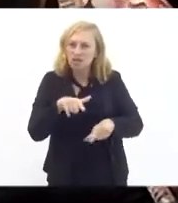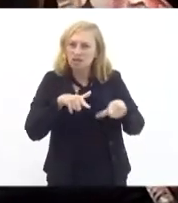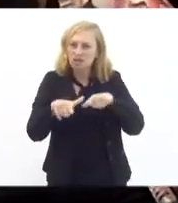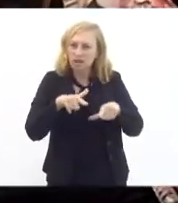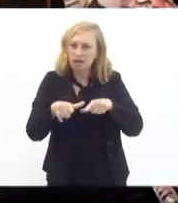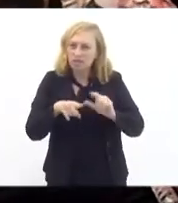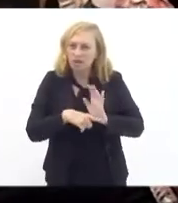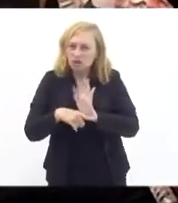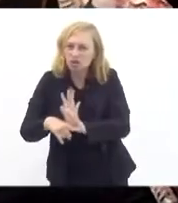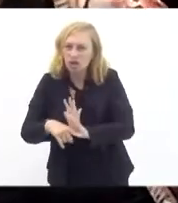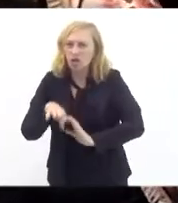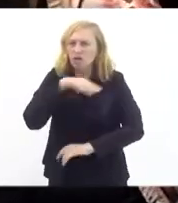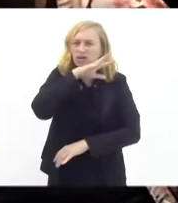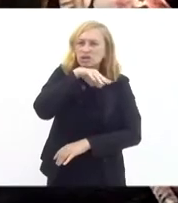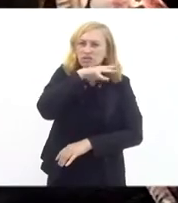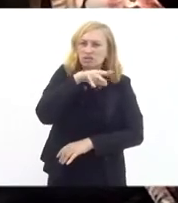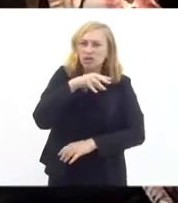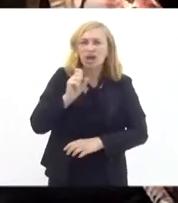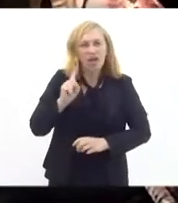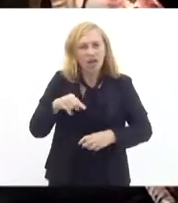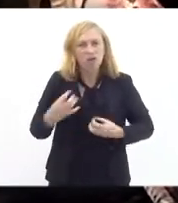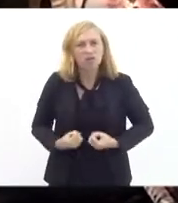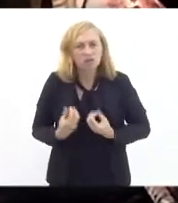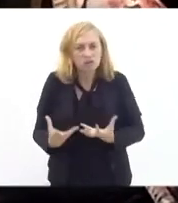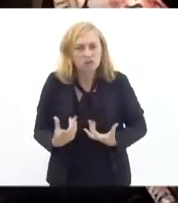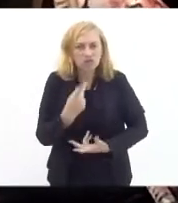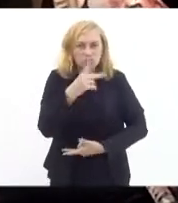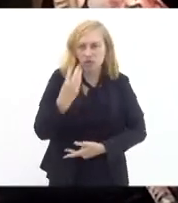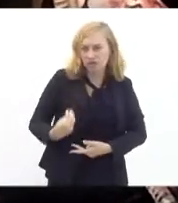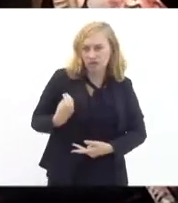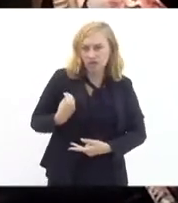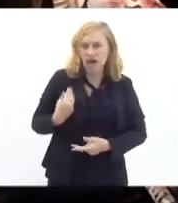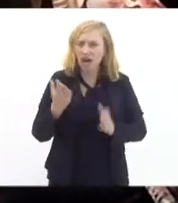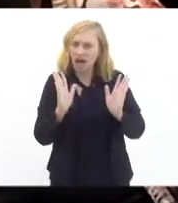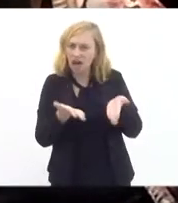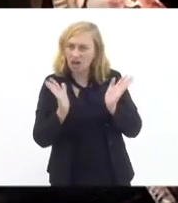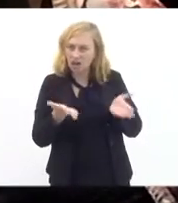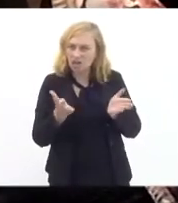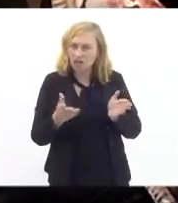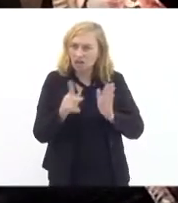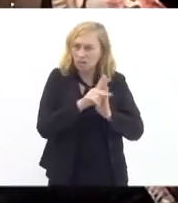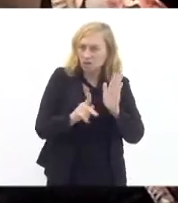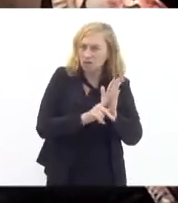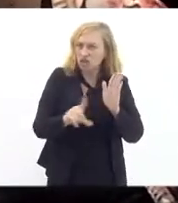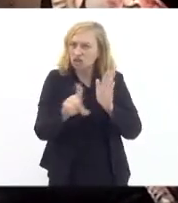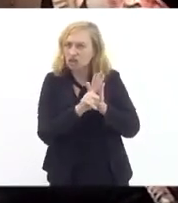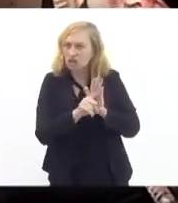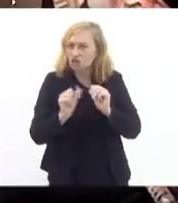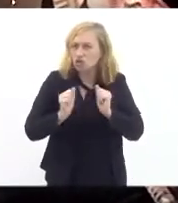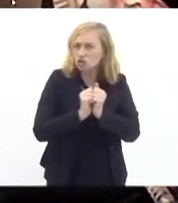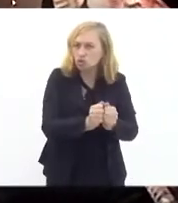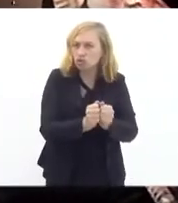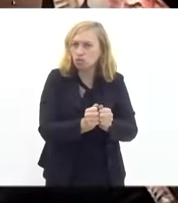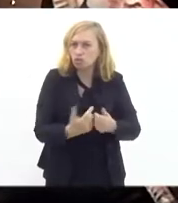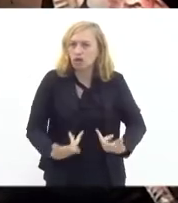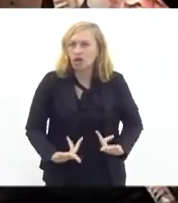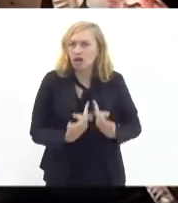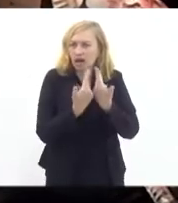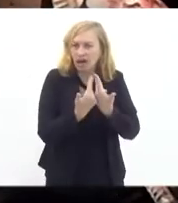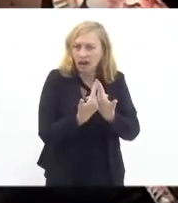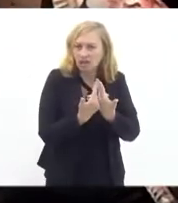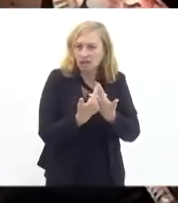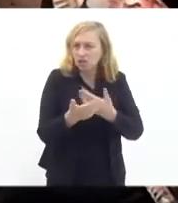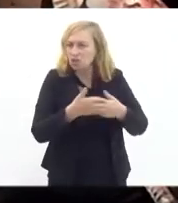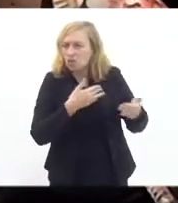animal, é uma doação porque é da tua vida. Agora, projeto de lei tem que ser junto. Castração, chegou